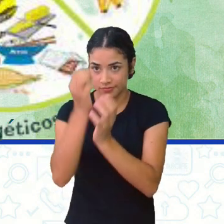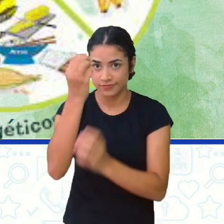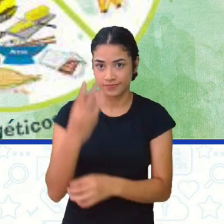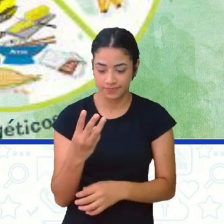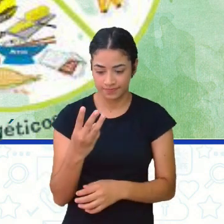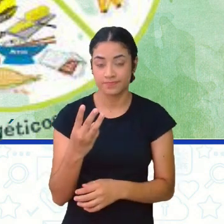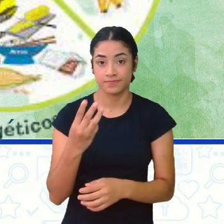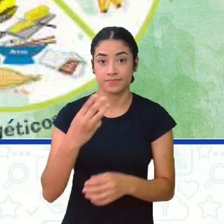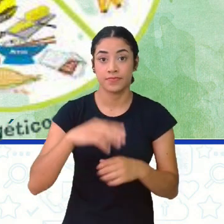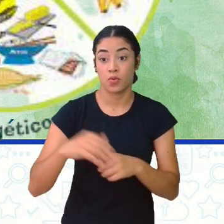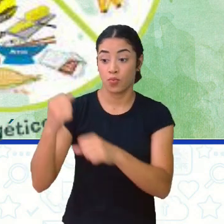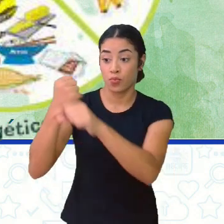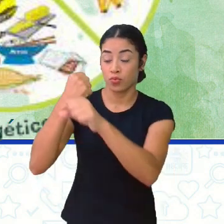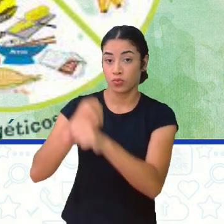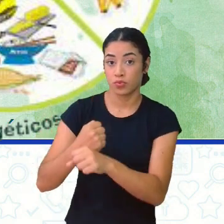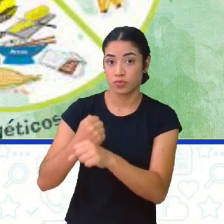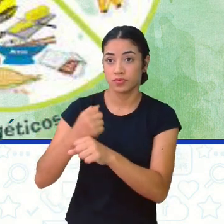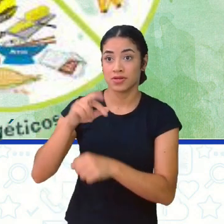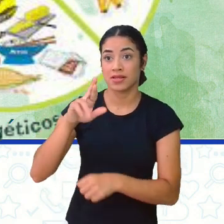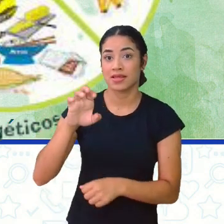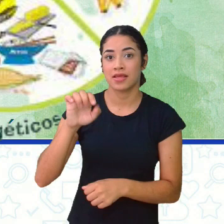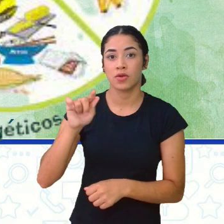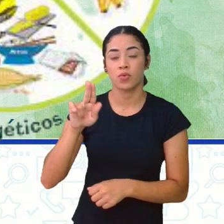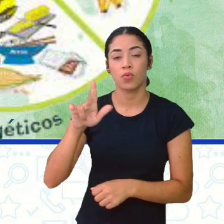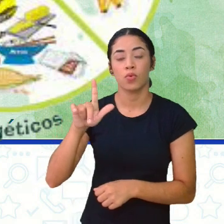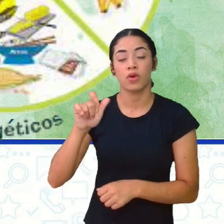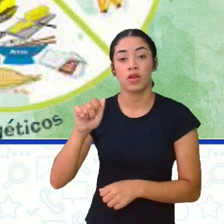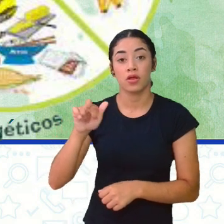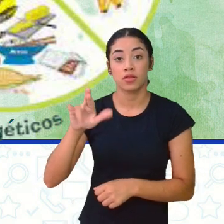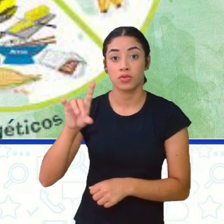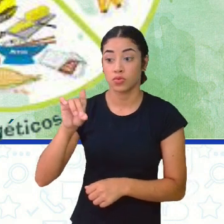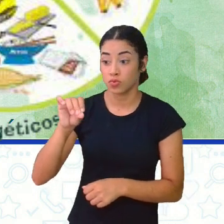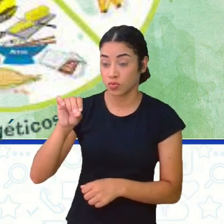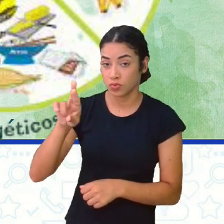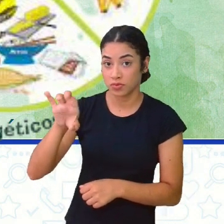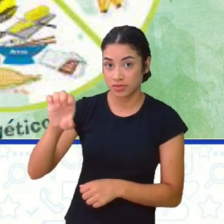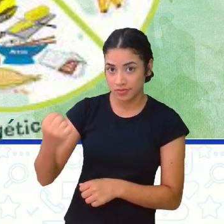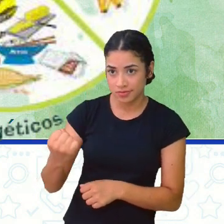alimentos construtores, os reguladores e os energéticos. Cada um